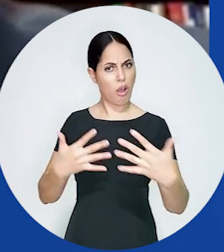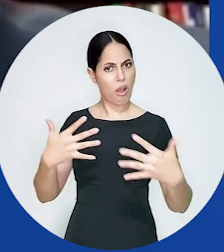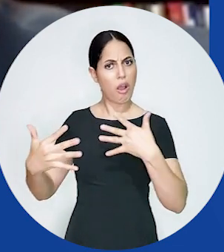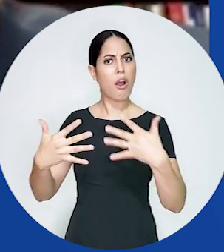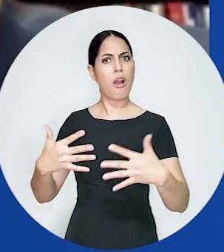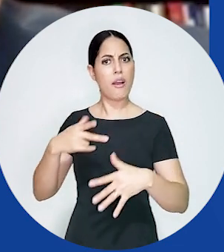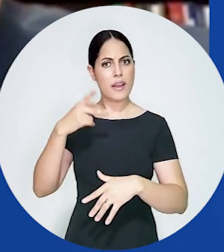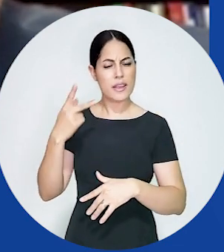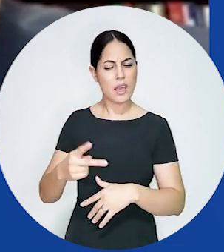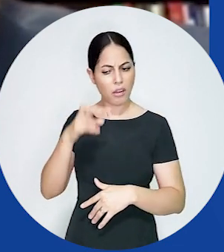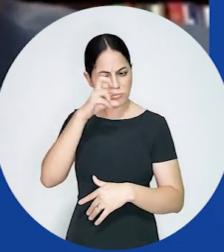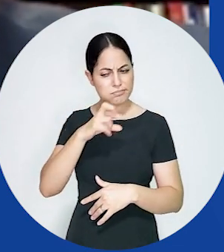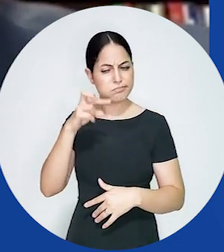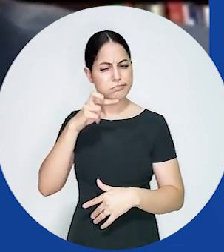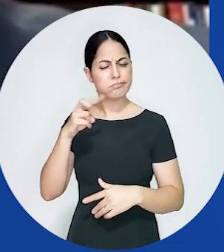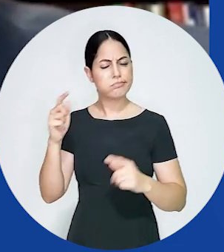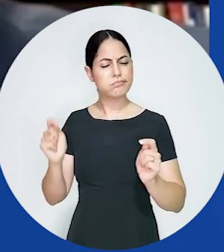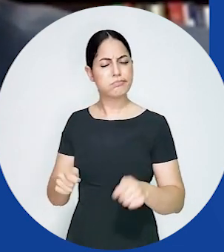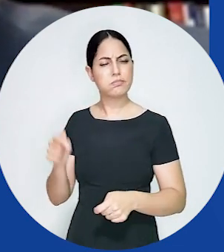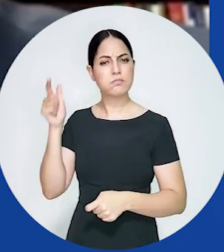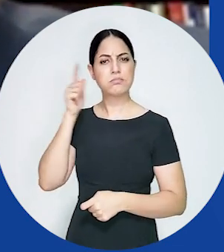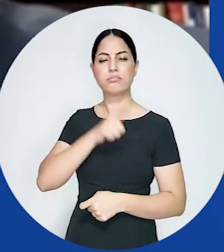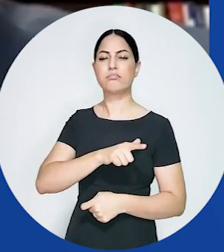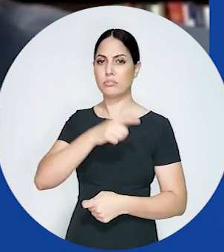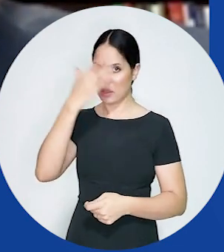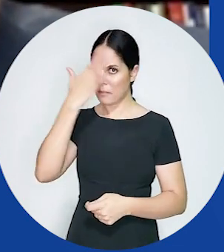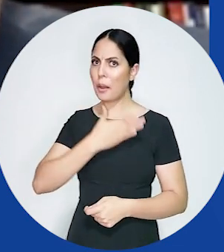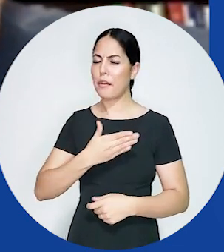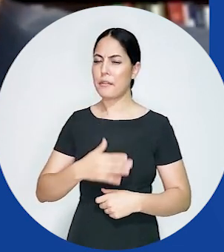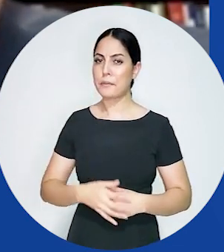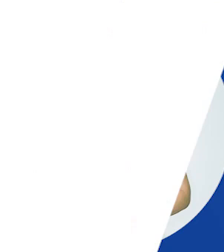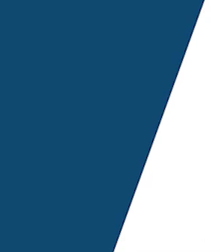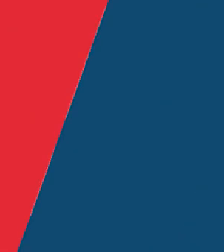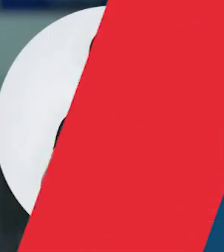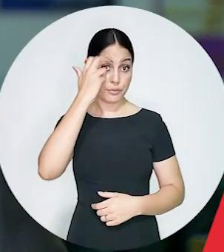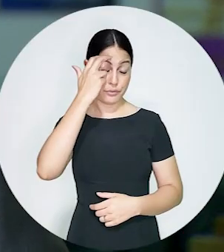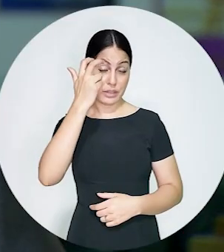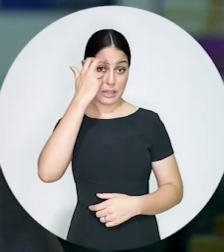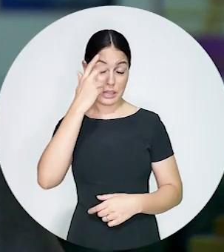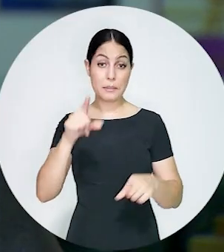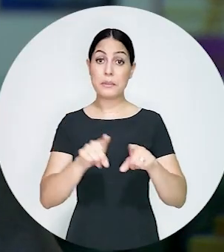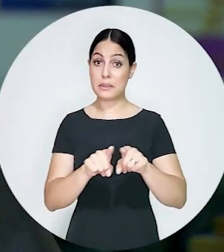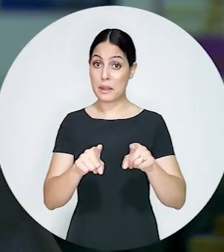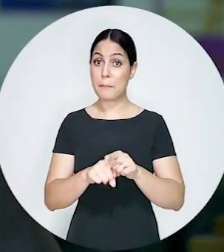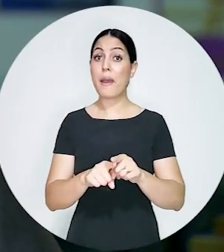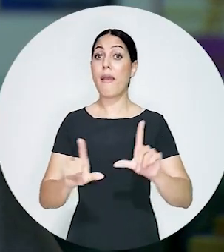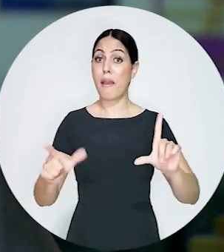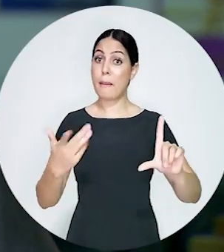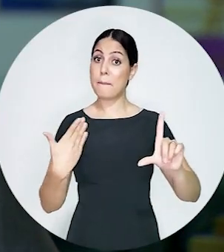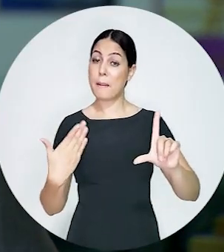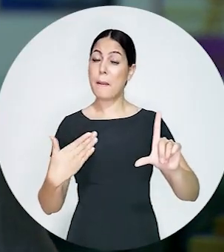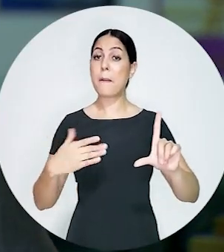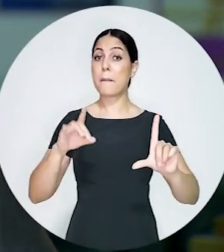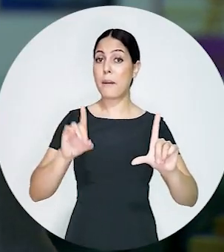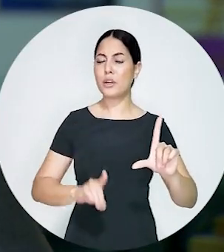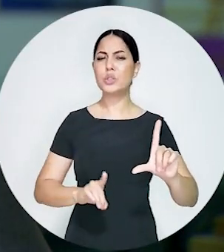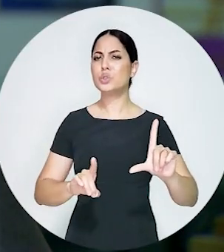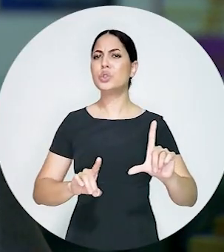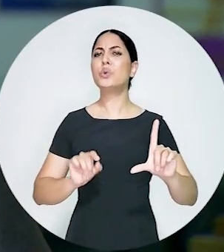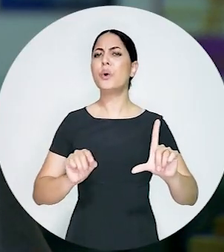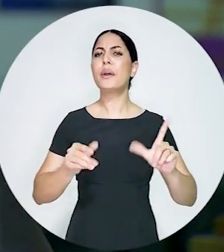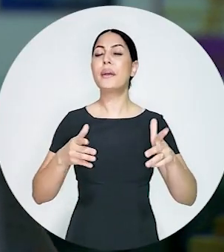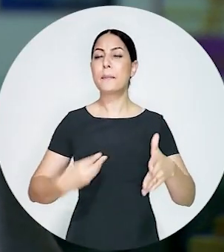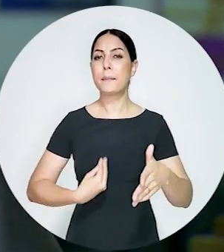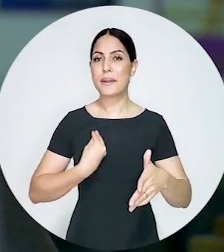da sua transparência e da sua auditabilidade. Felipe Santa Cruz conduziu mais uma edição do Papo